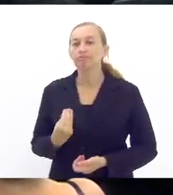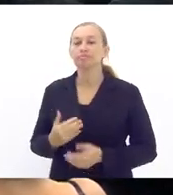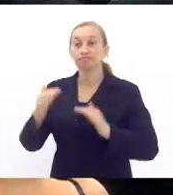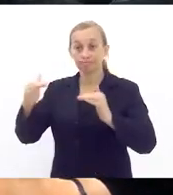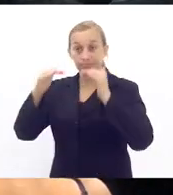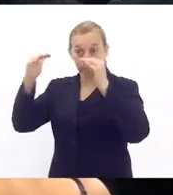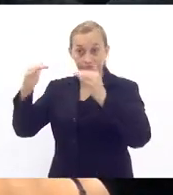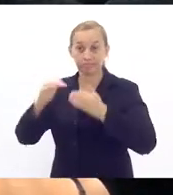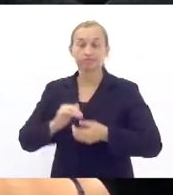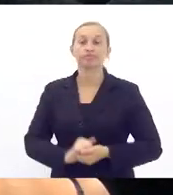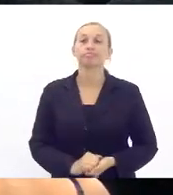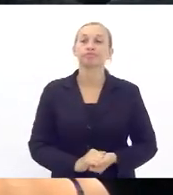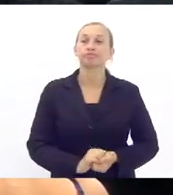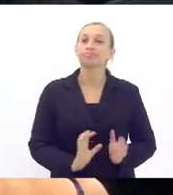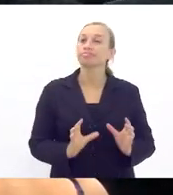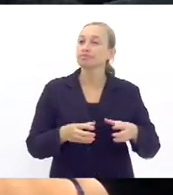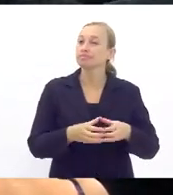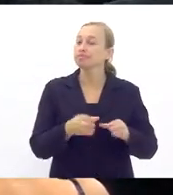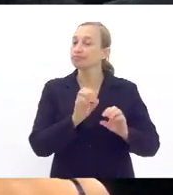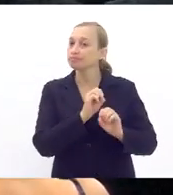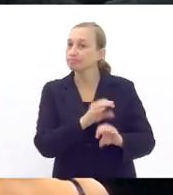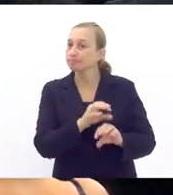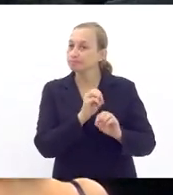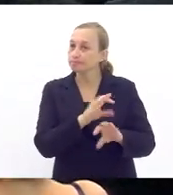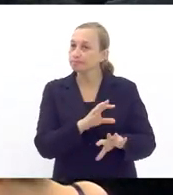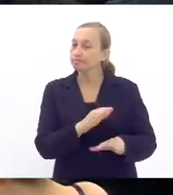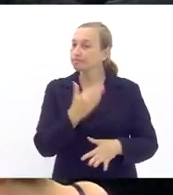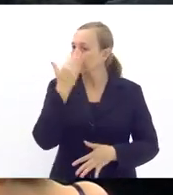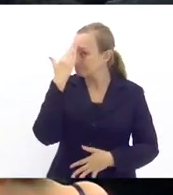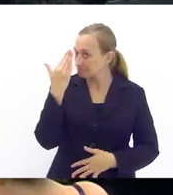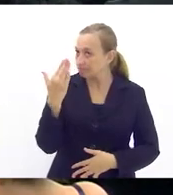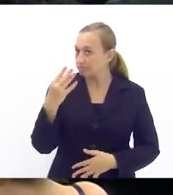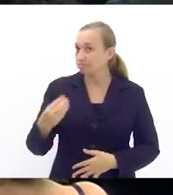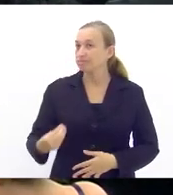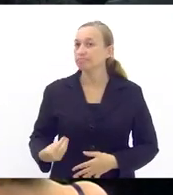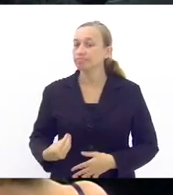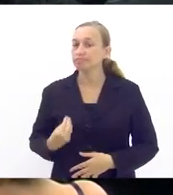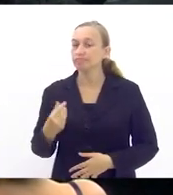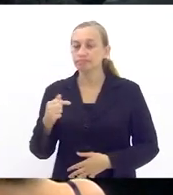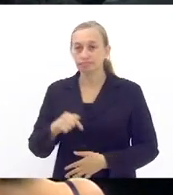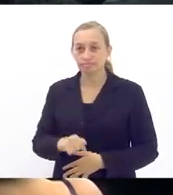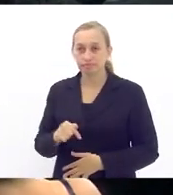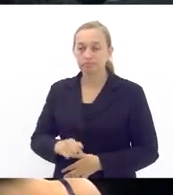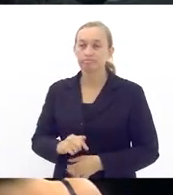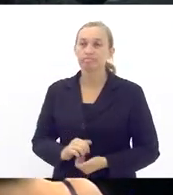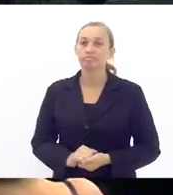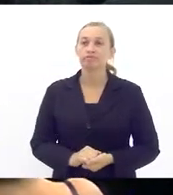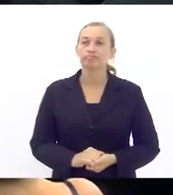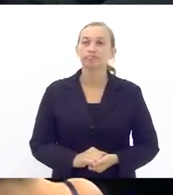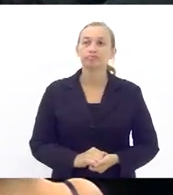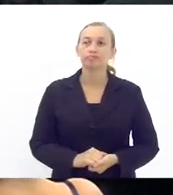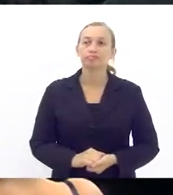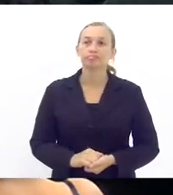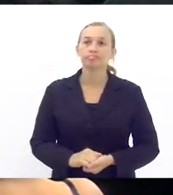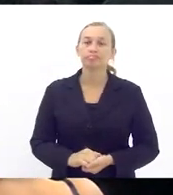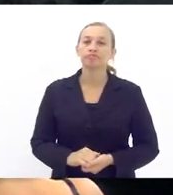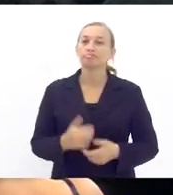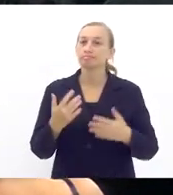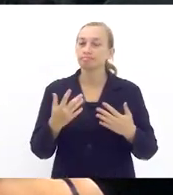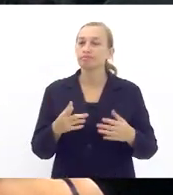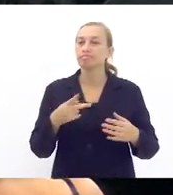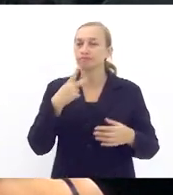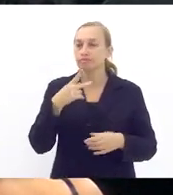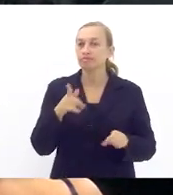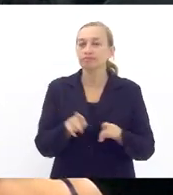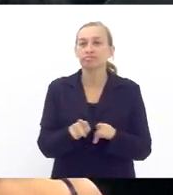excelência que tá lá na comissão de educação e agradecer a presença aqui na nossa audiência pública eu vou passar a palavra aqui para uma saudação também